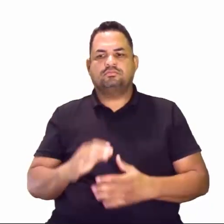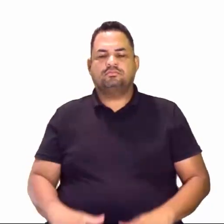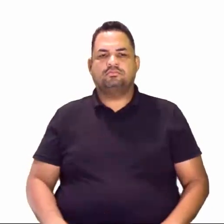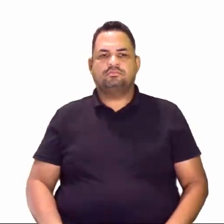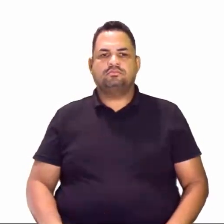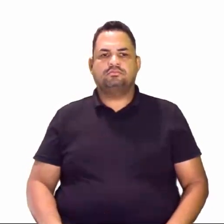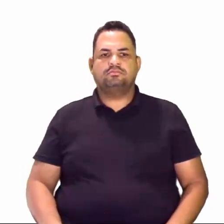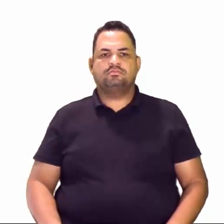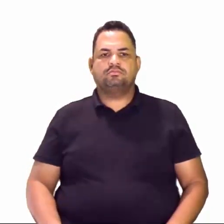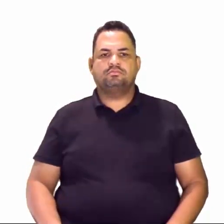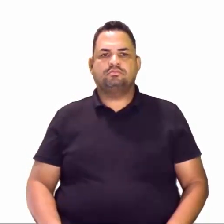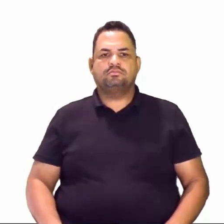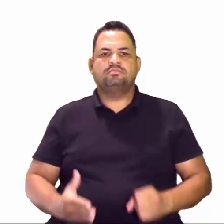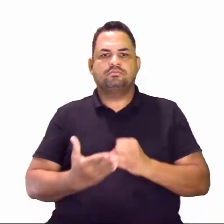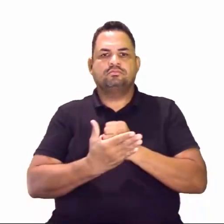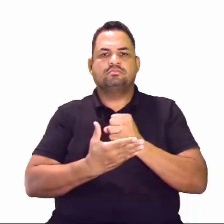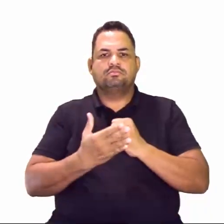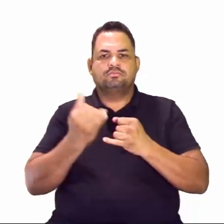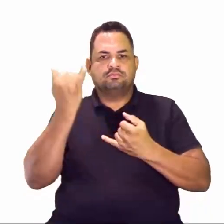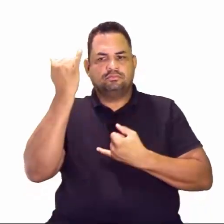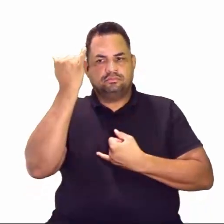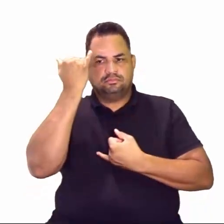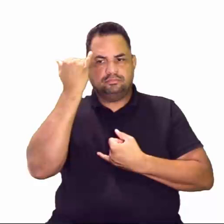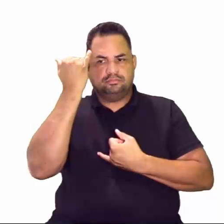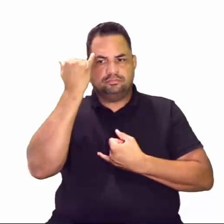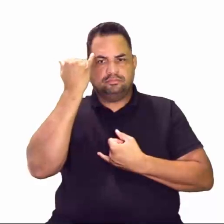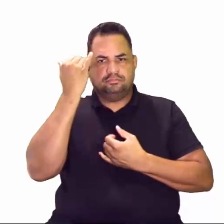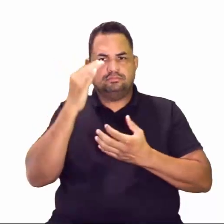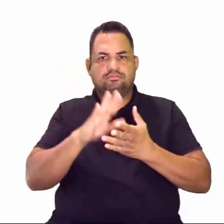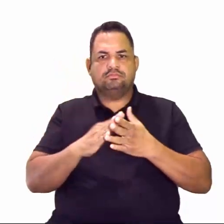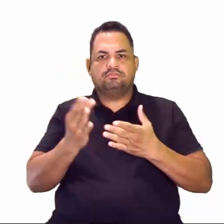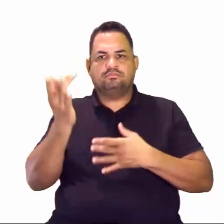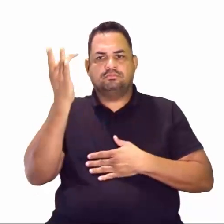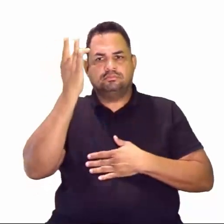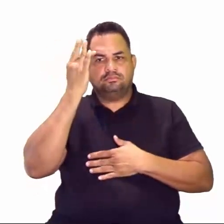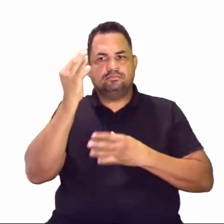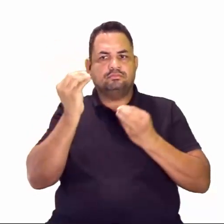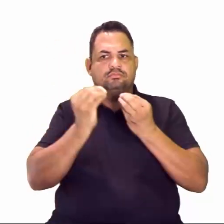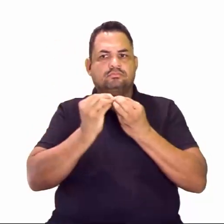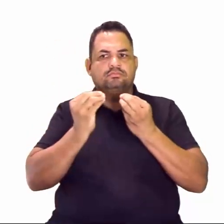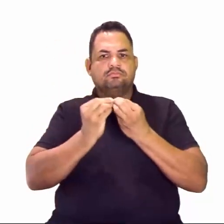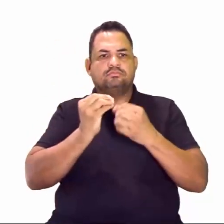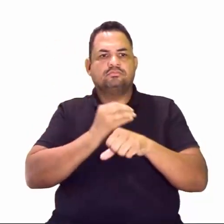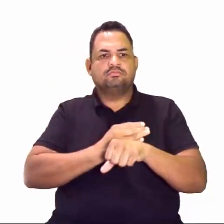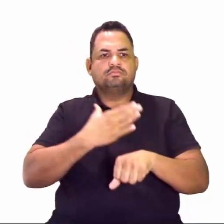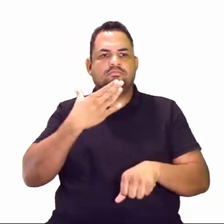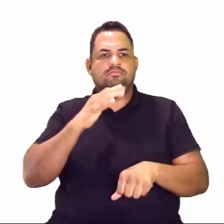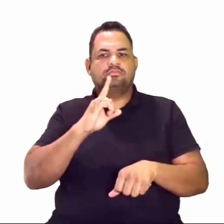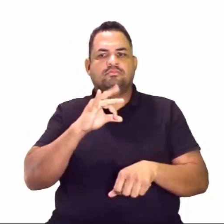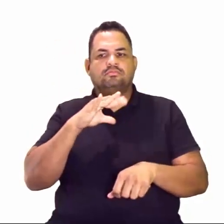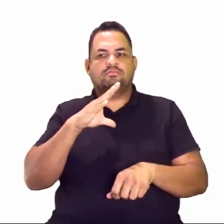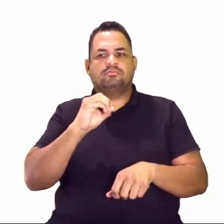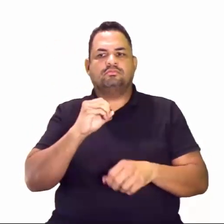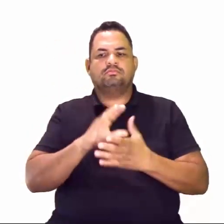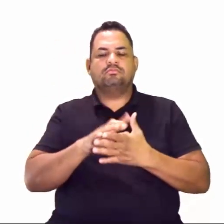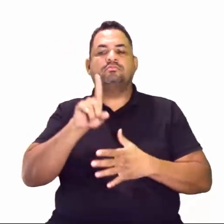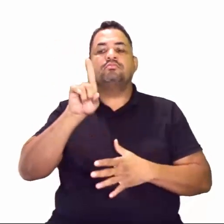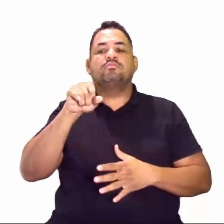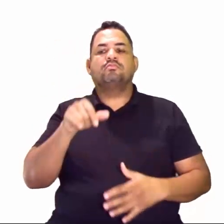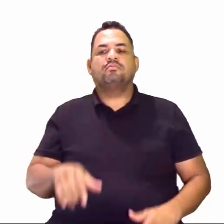CH2O. Com base nessas informações, a fórmula molecular do ácido acético